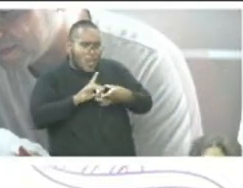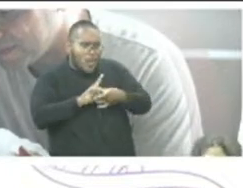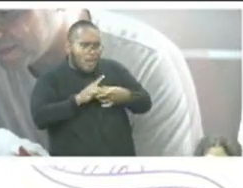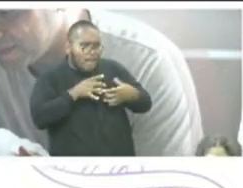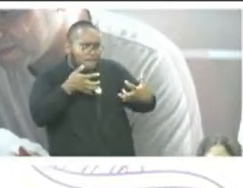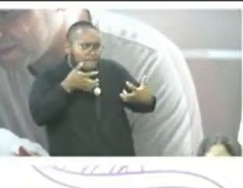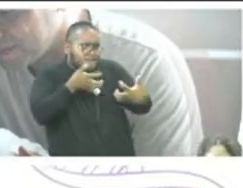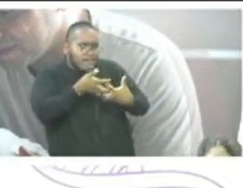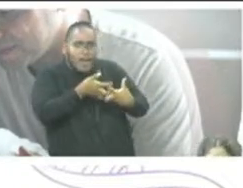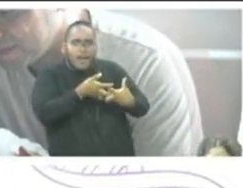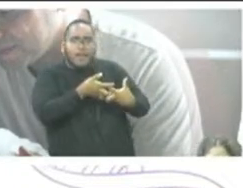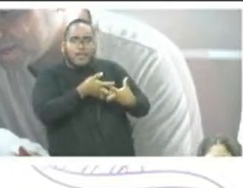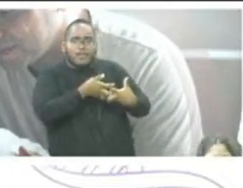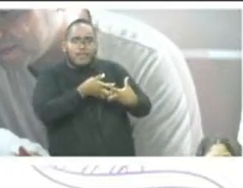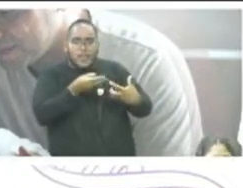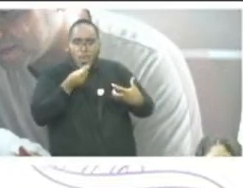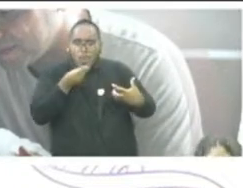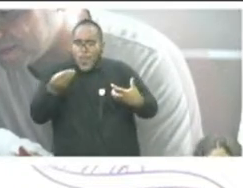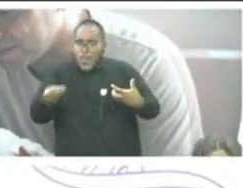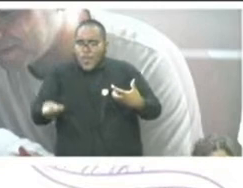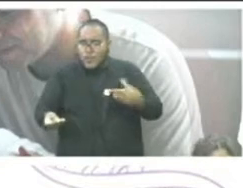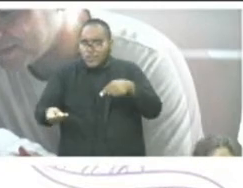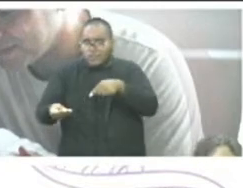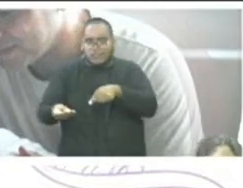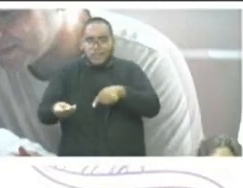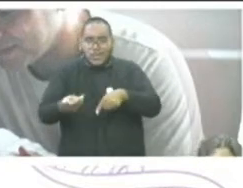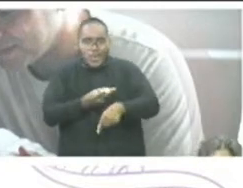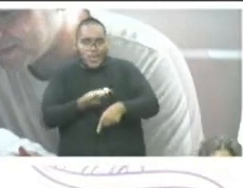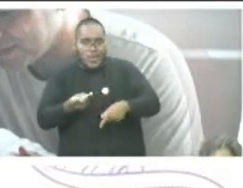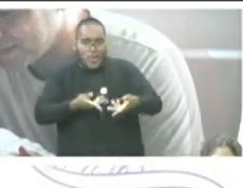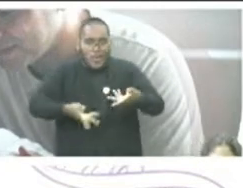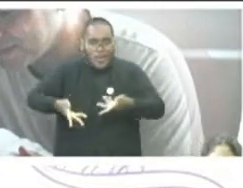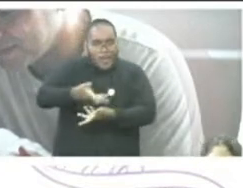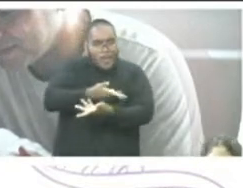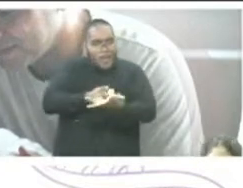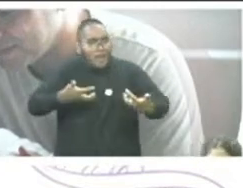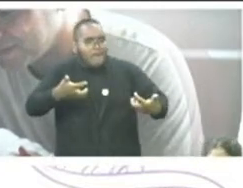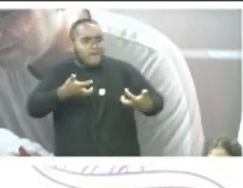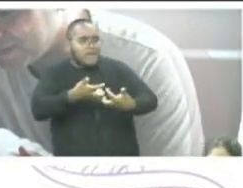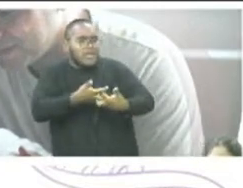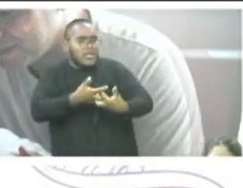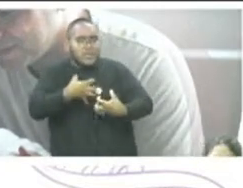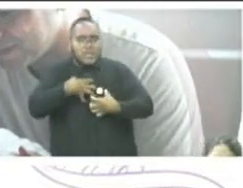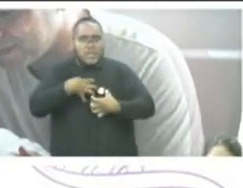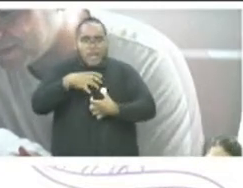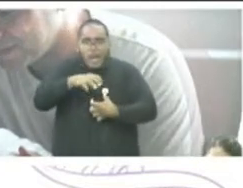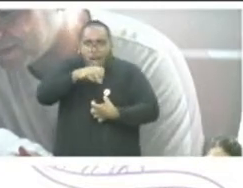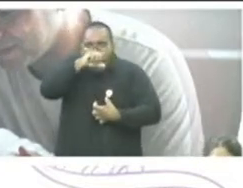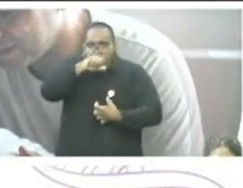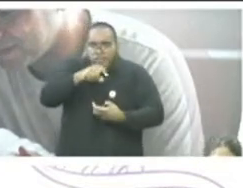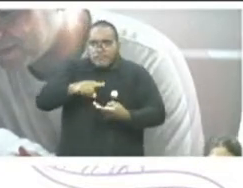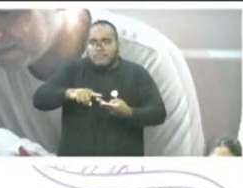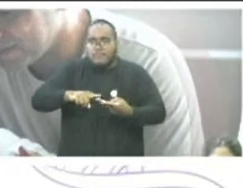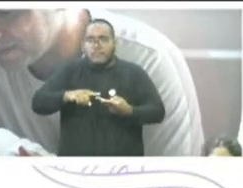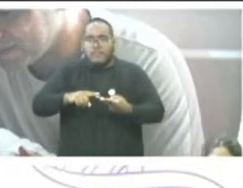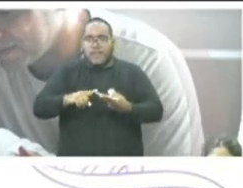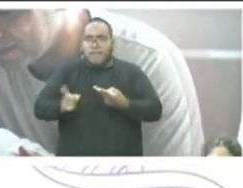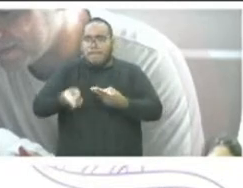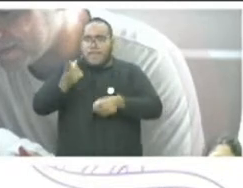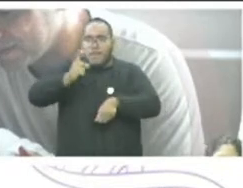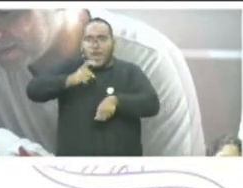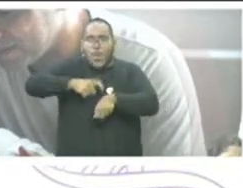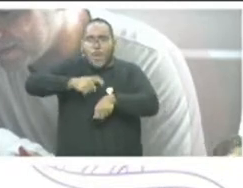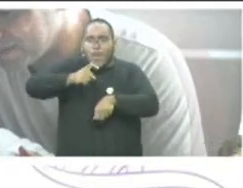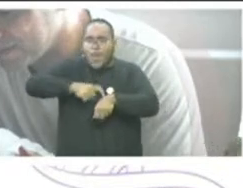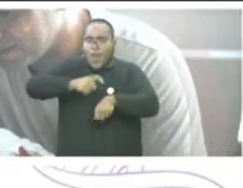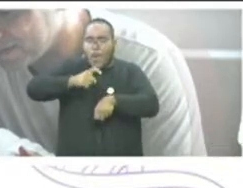dou oportunidade deles se conhecerem, fazerem vínculos, sentirem o cheiro, deles terem aquele primeiro momento, que